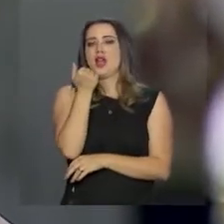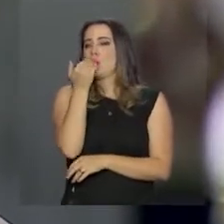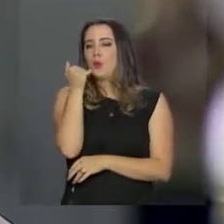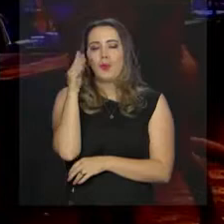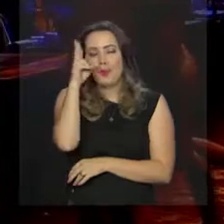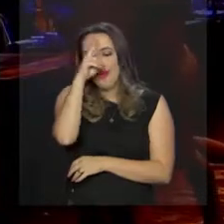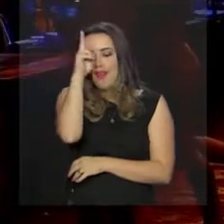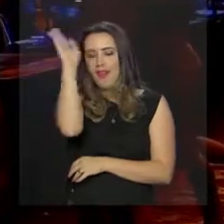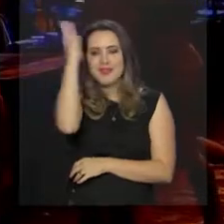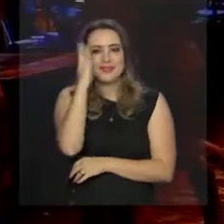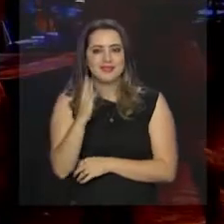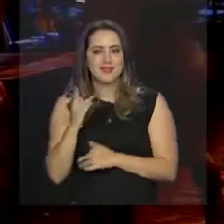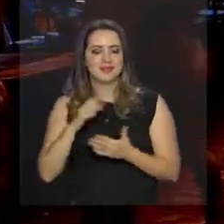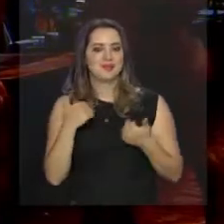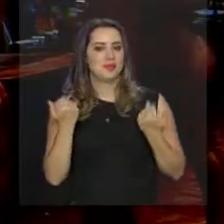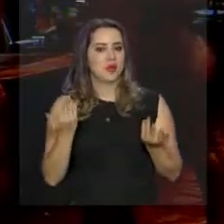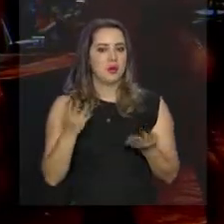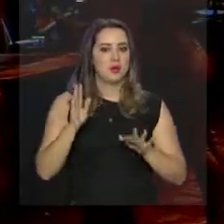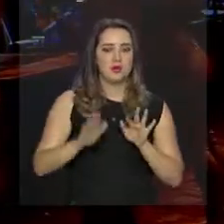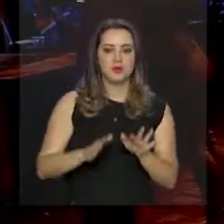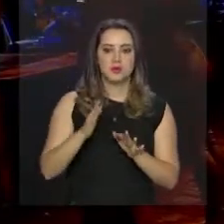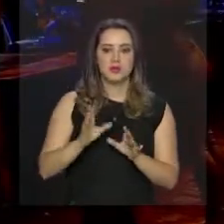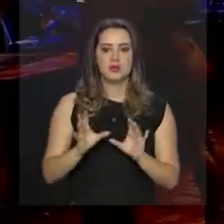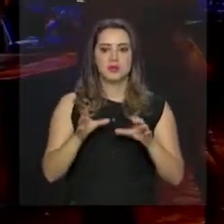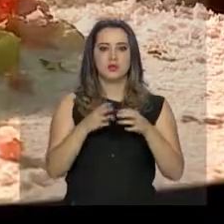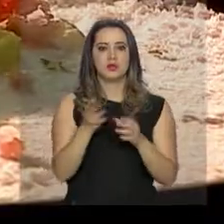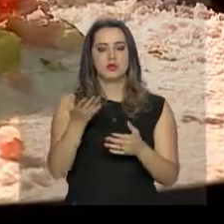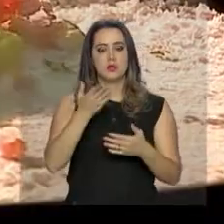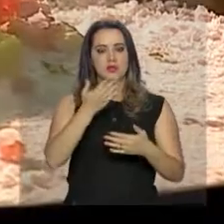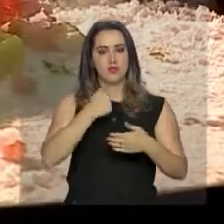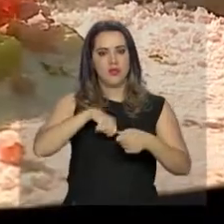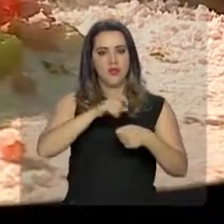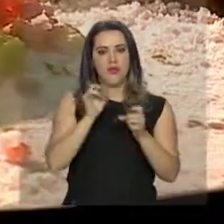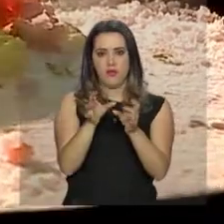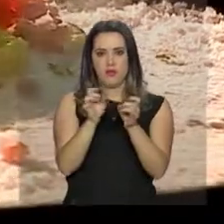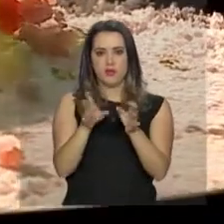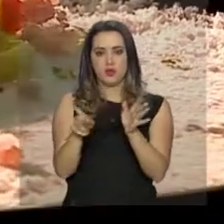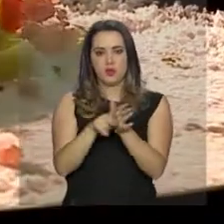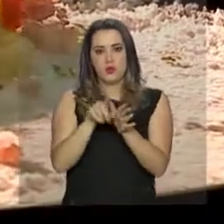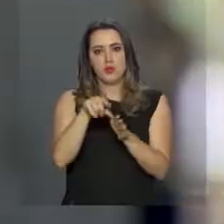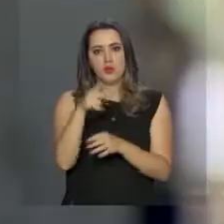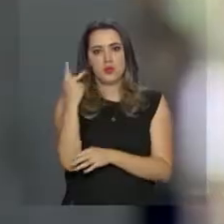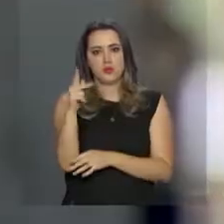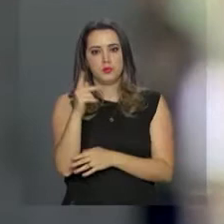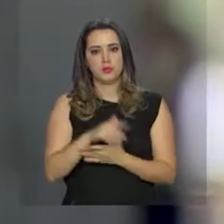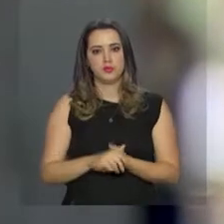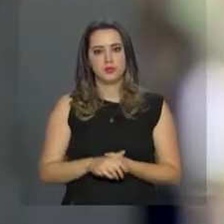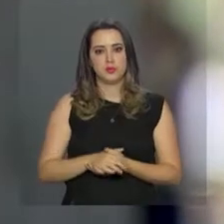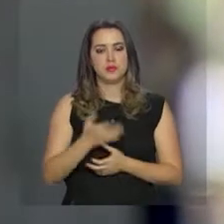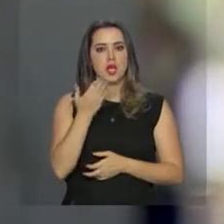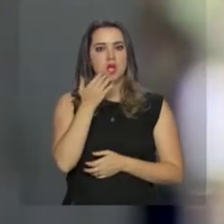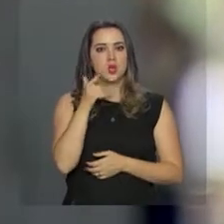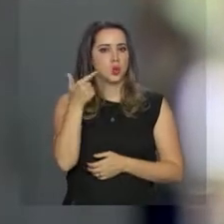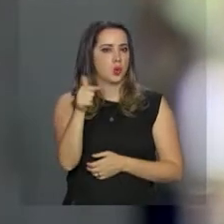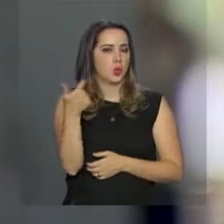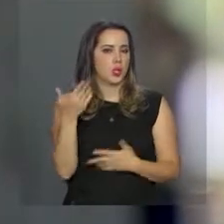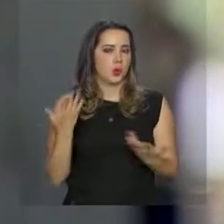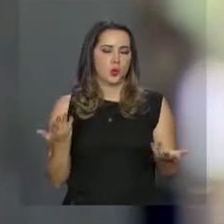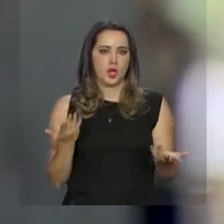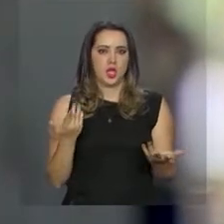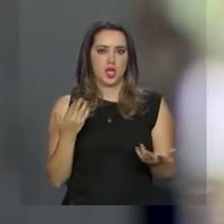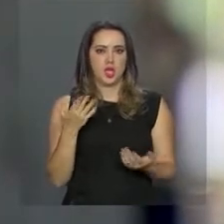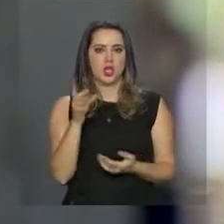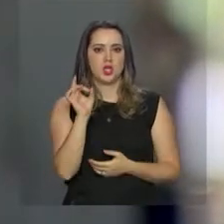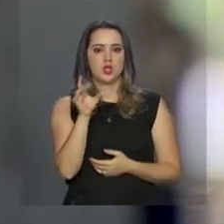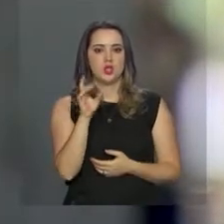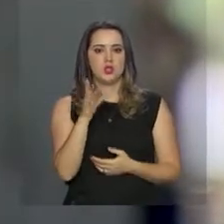sabor brasileiro. O problema é que nem todos os ingredientes são vendidos no país vizinho. Açúcar refinado não existe no Paraguai, somente